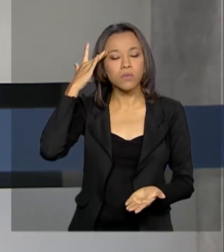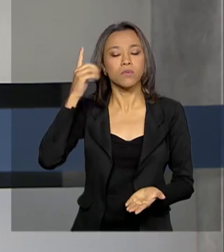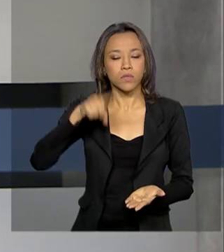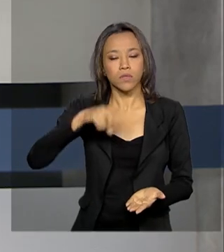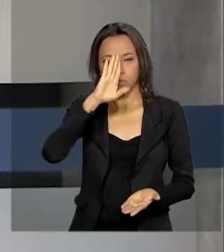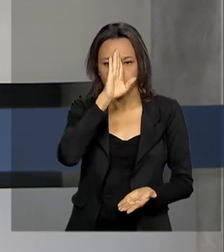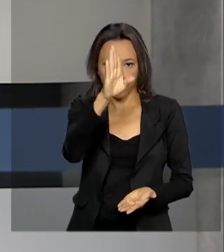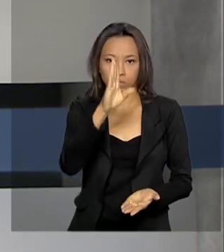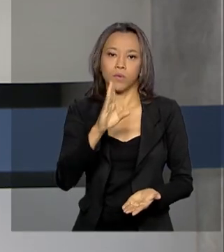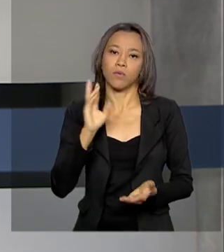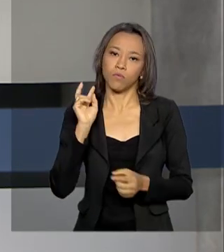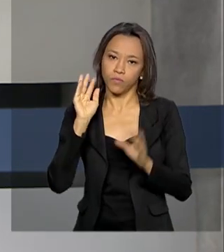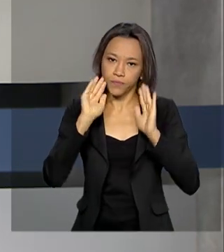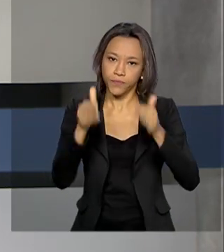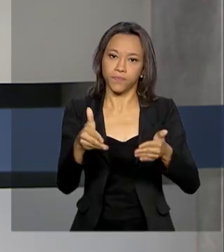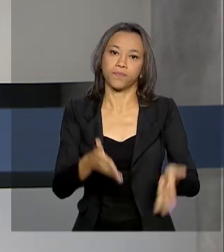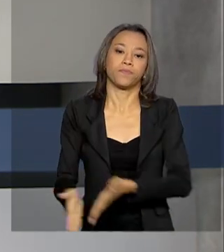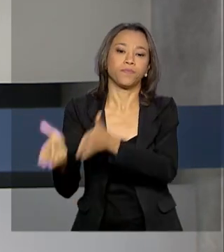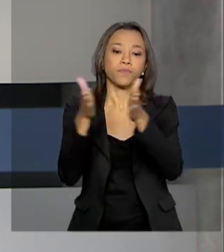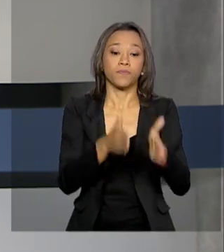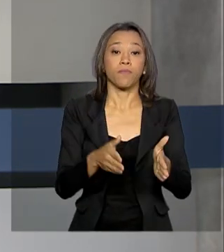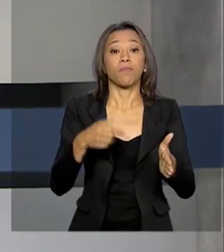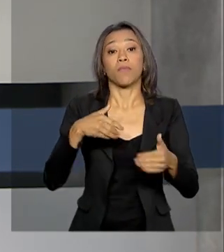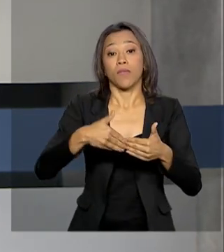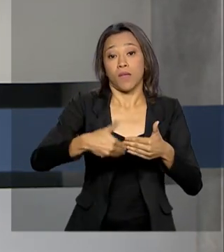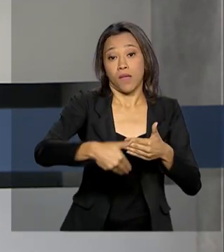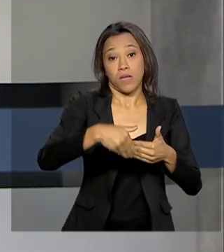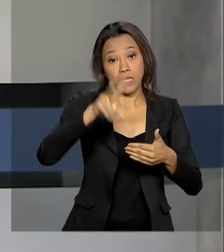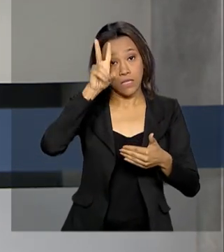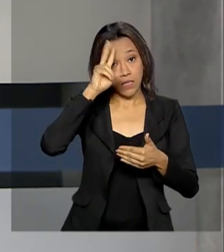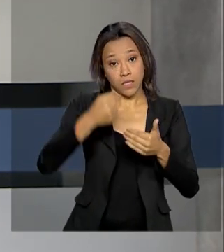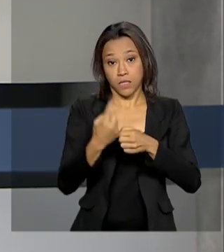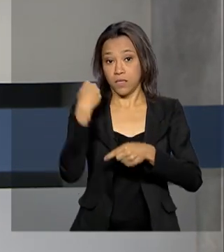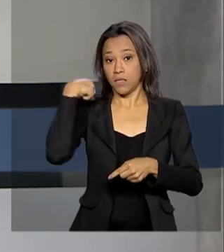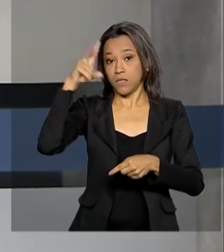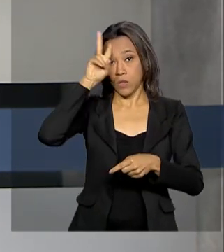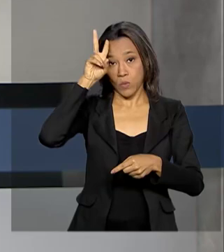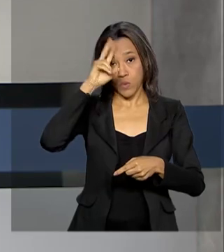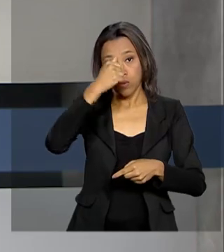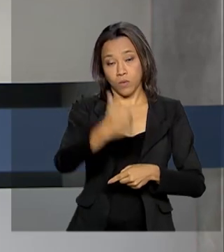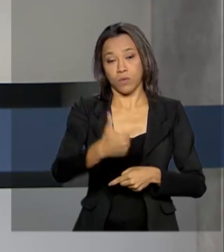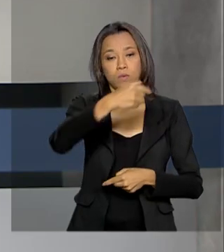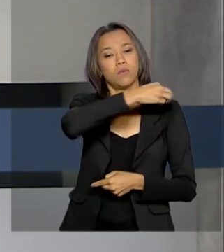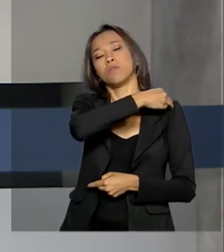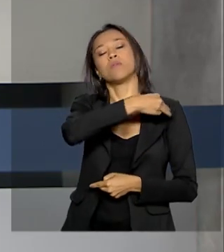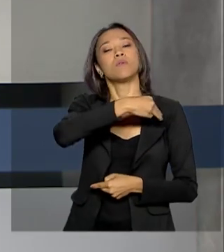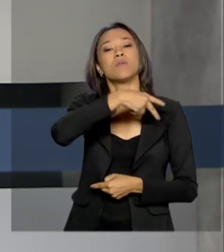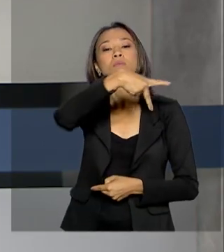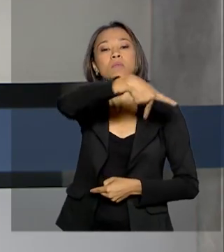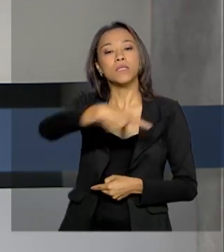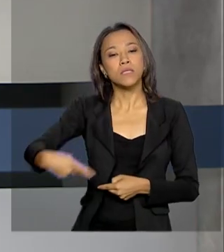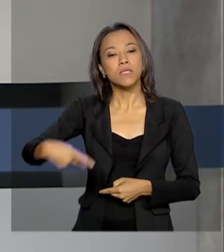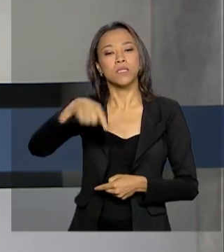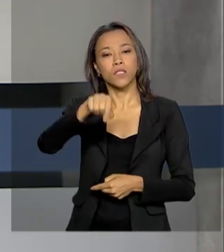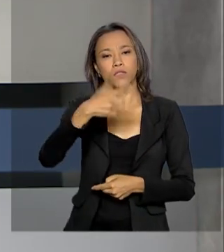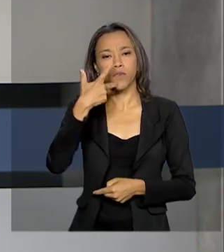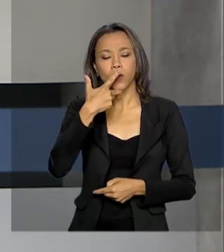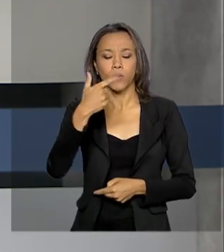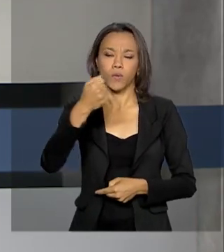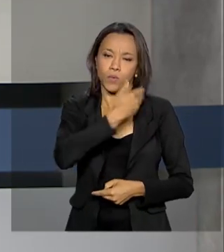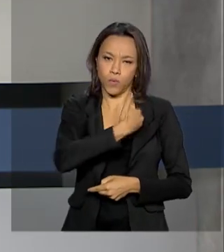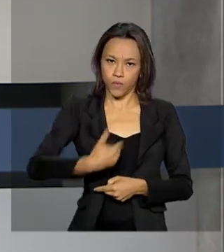E nesta segunda-feira, Hamilton Mourão, no exercício da presidência, afirmou que o governo brasileiro tem tomado as medidas